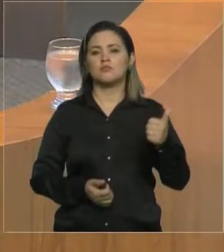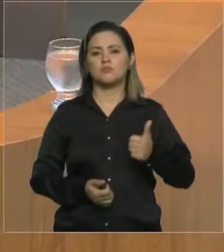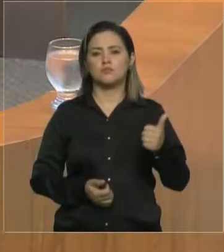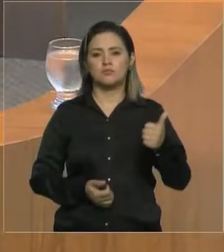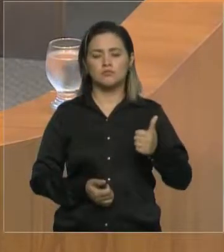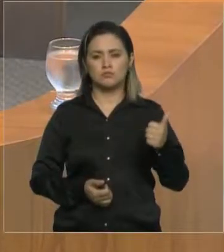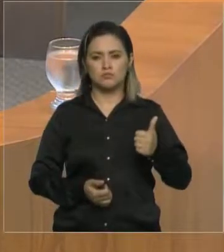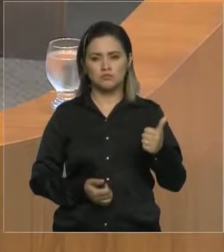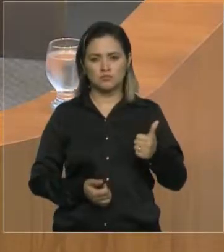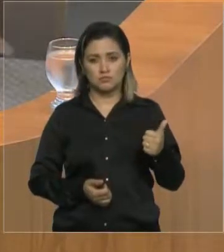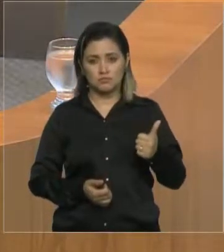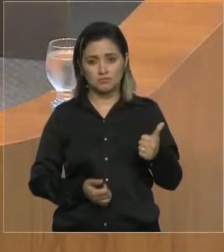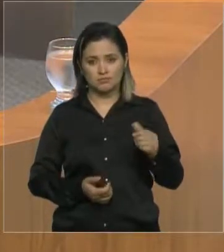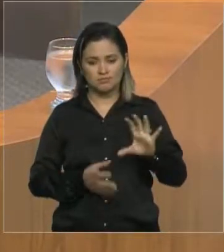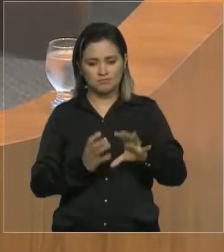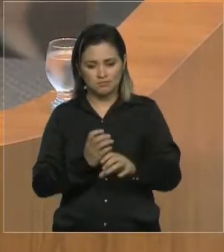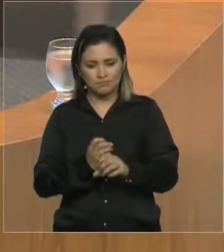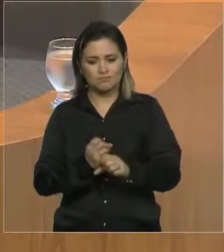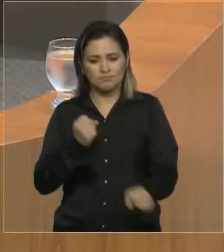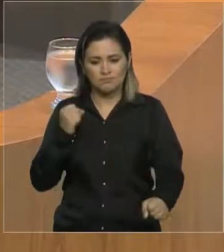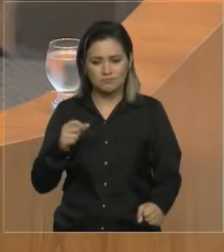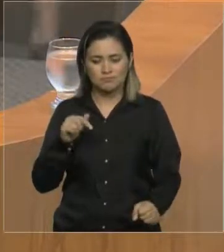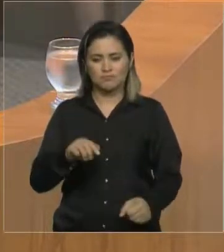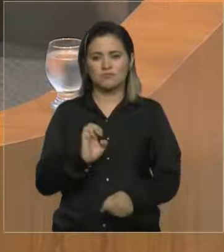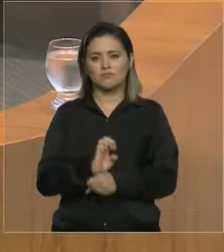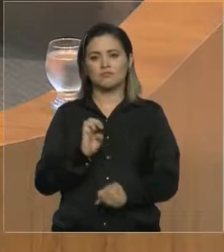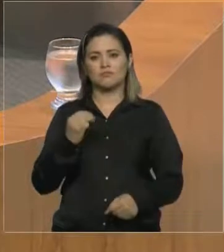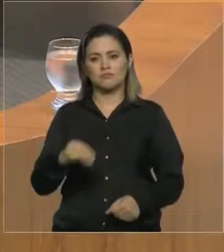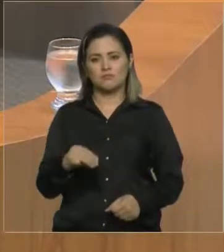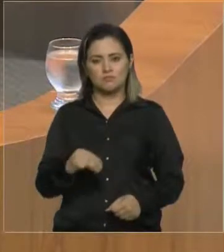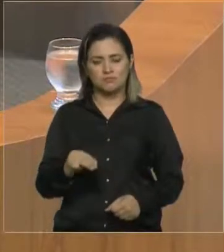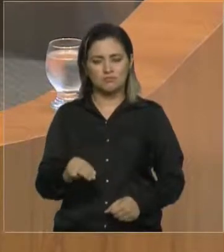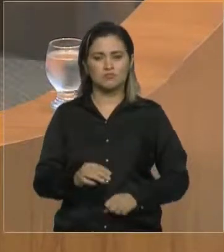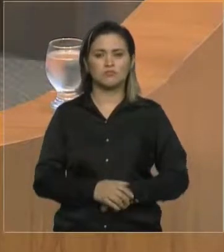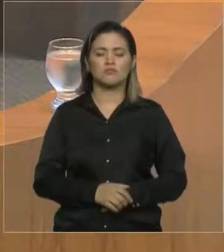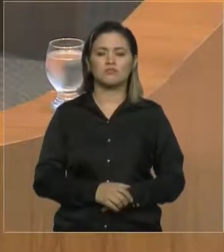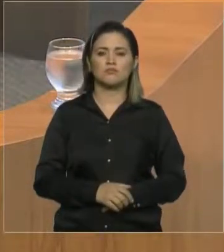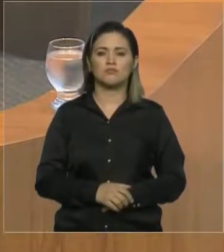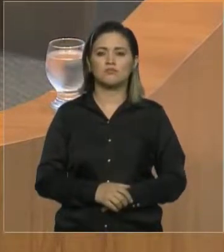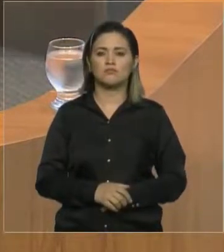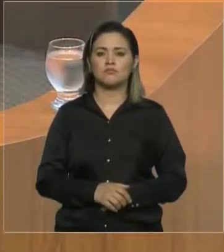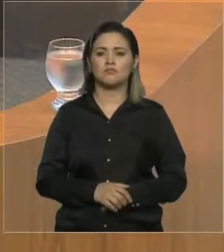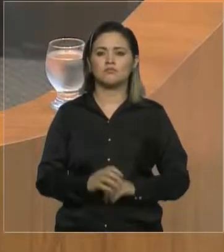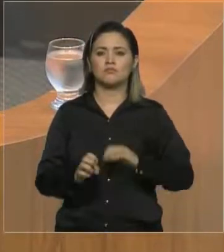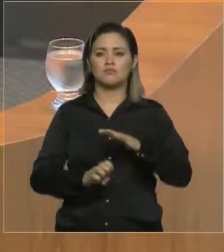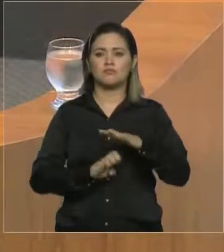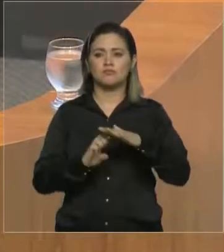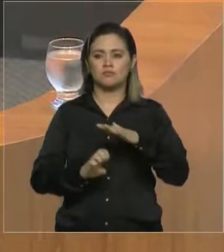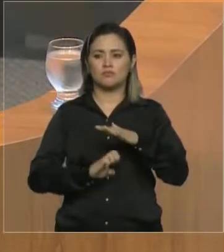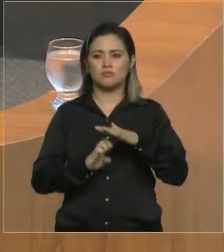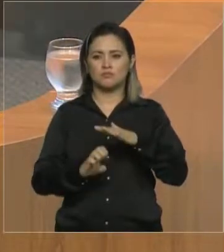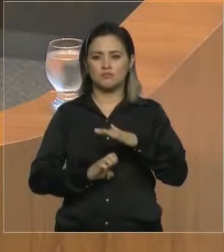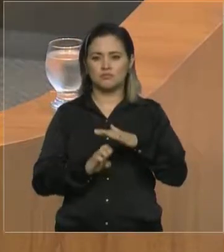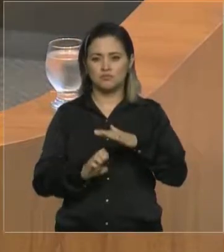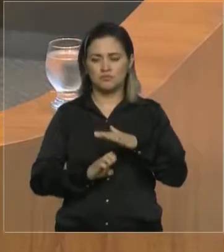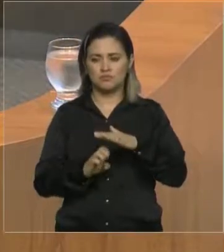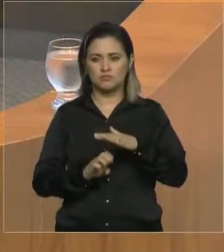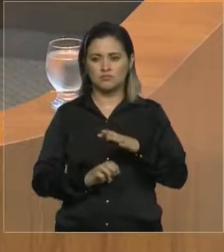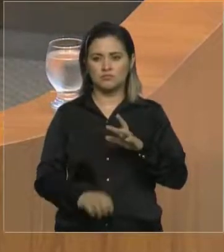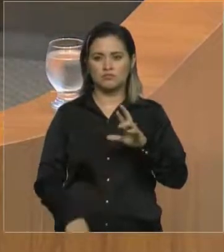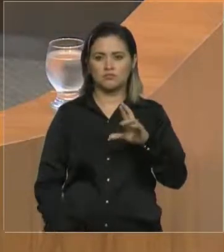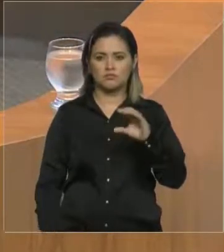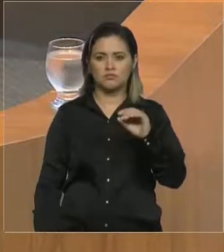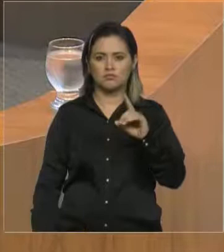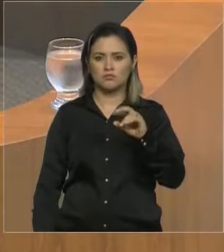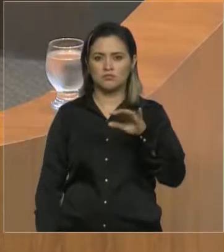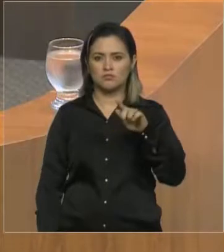gerando dividendos para esse estado. Mas, além de dividendos, a empresa do seu Rodrigo e